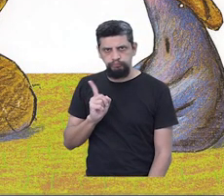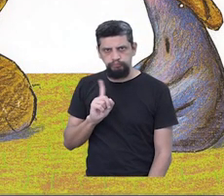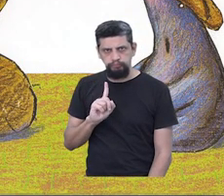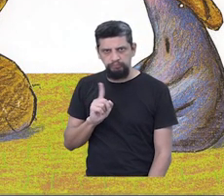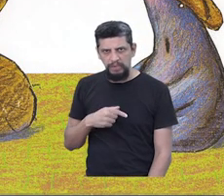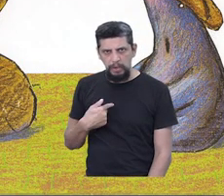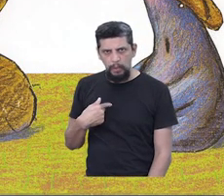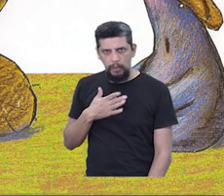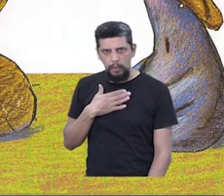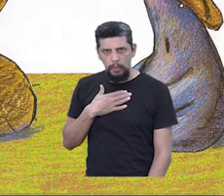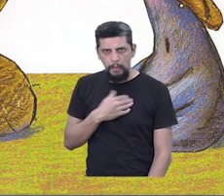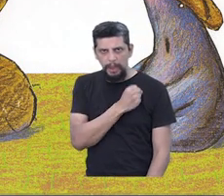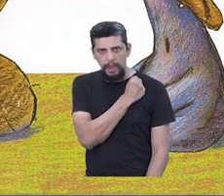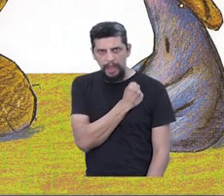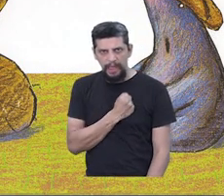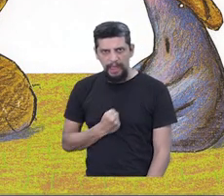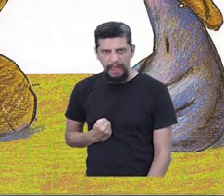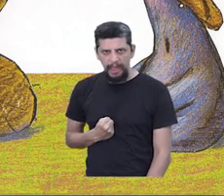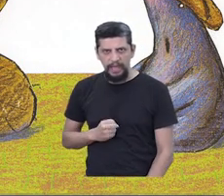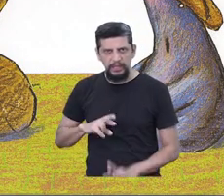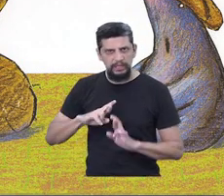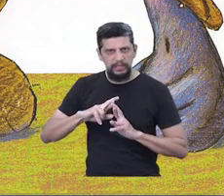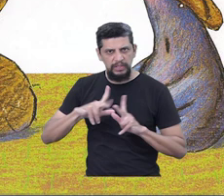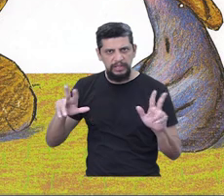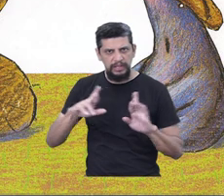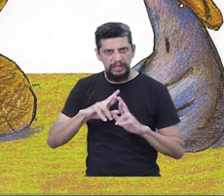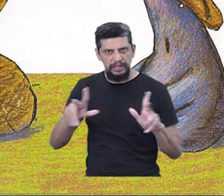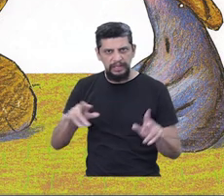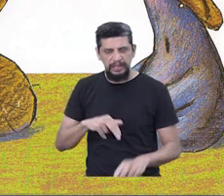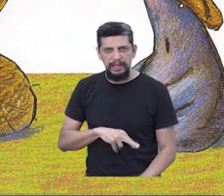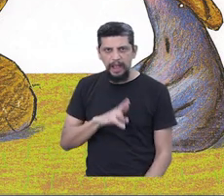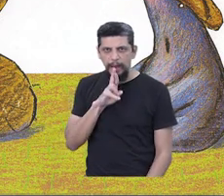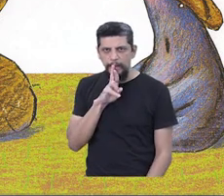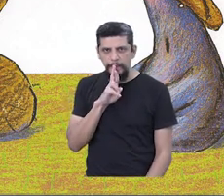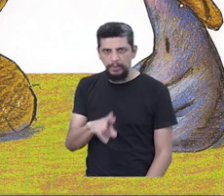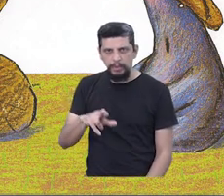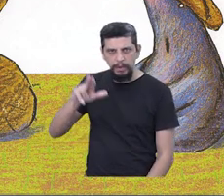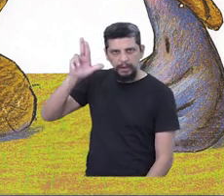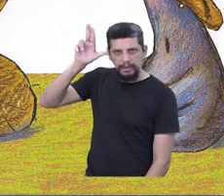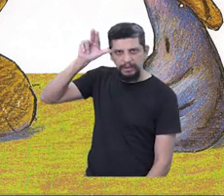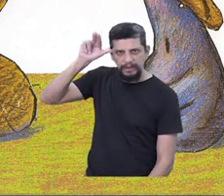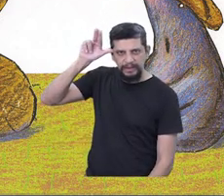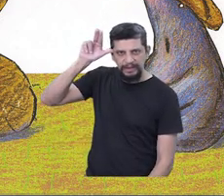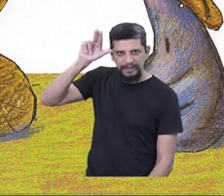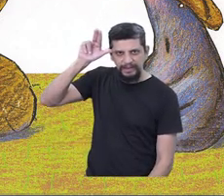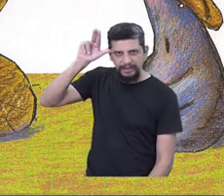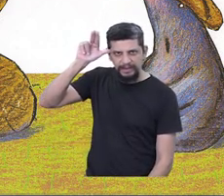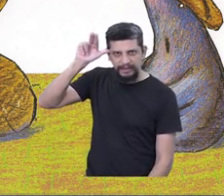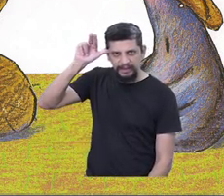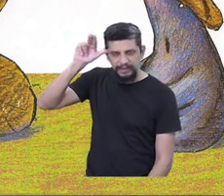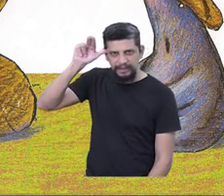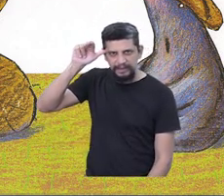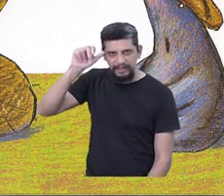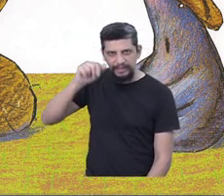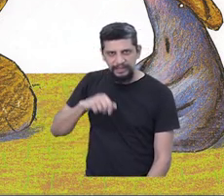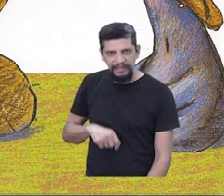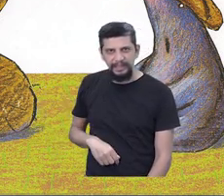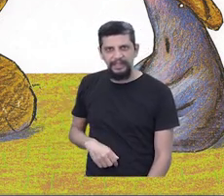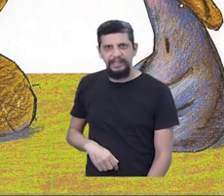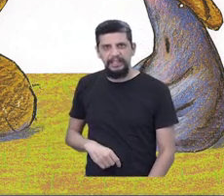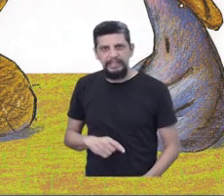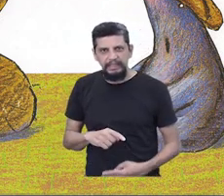Imagine, o meu é assim, respondeu o cavalo. E plum-ti-plum,